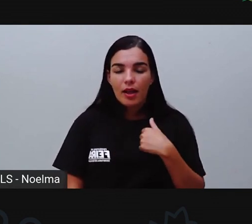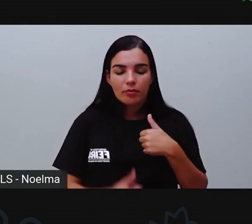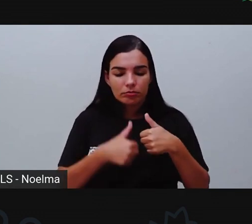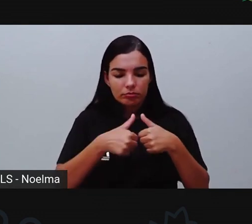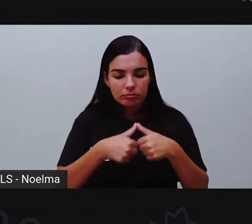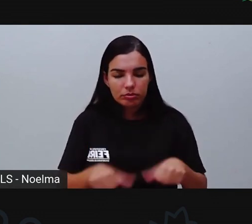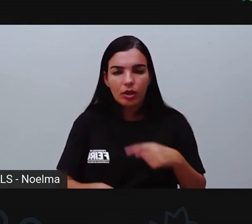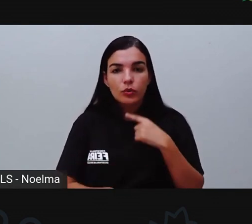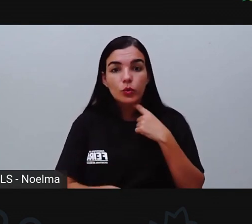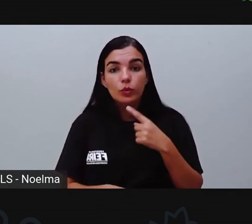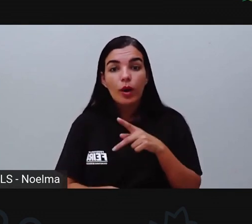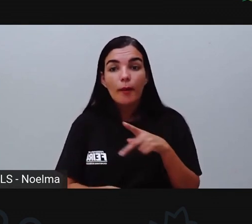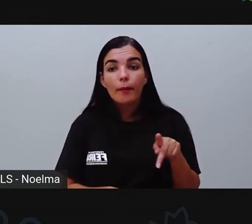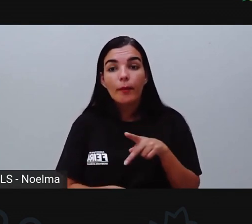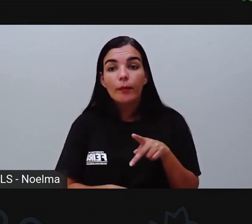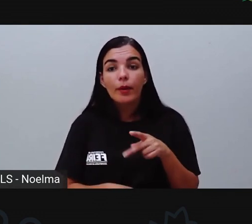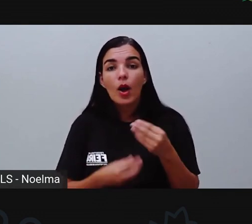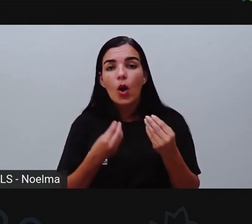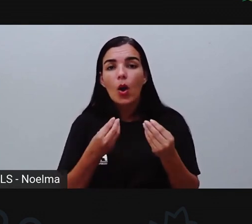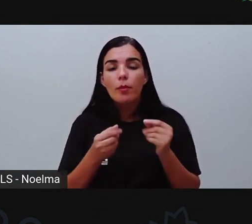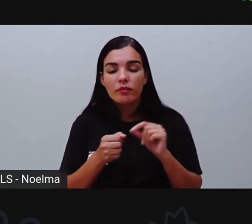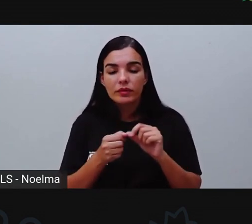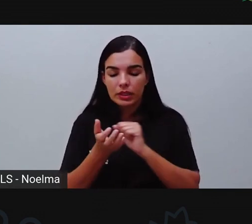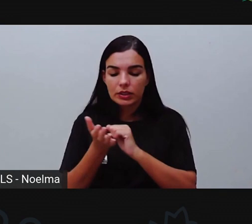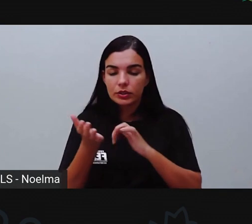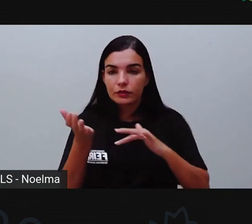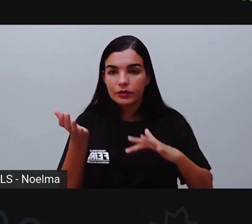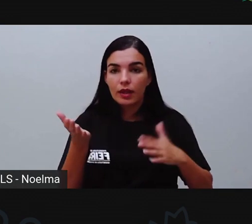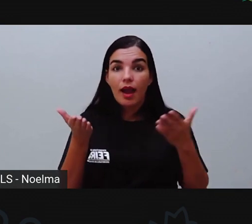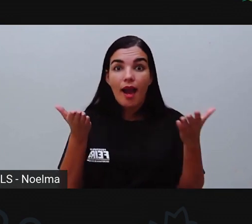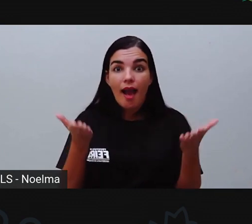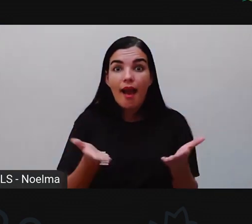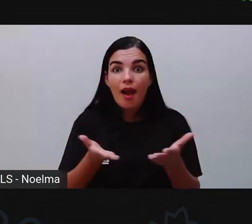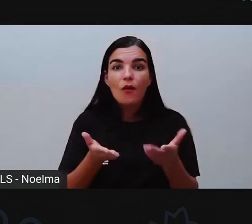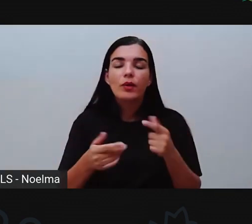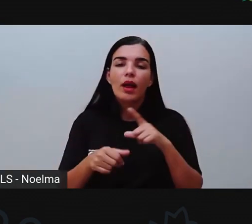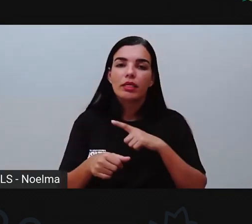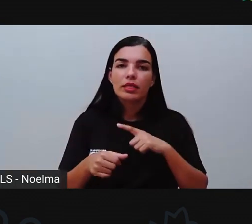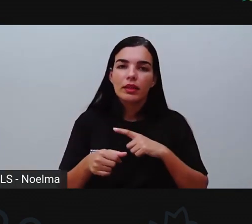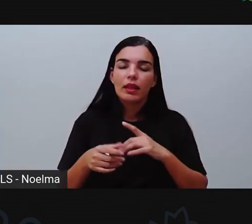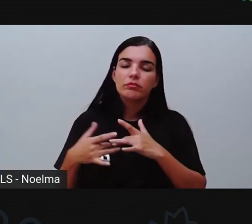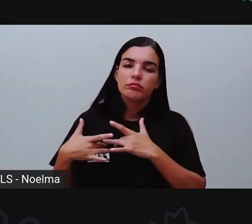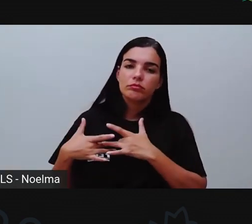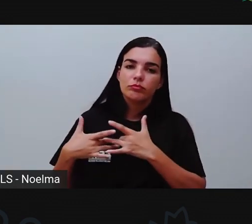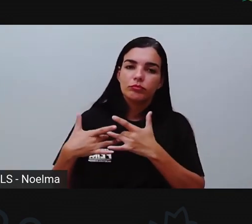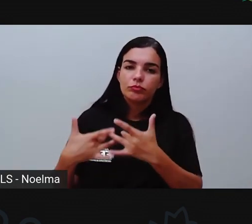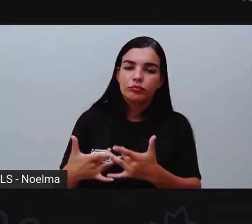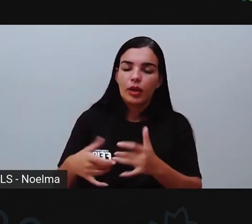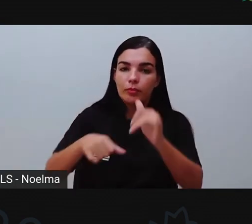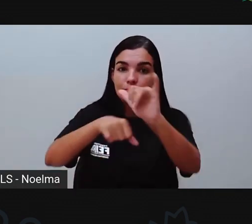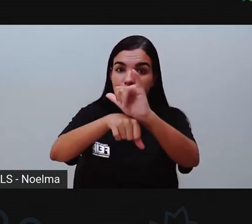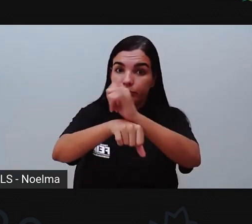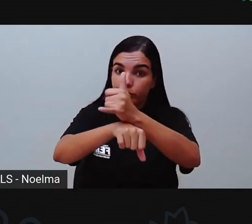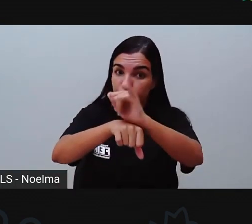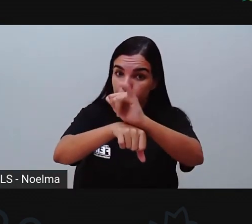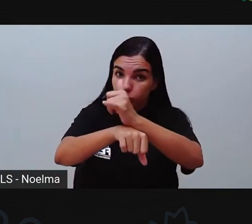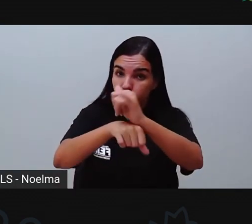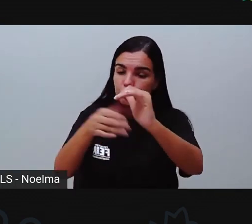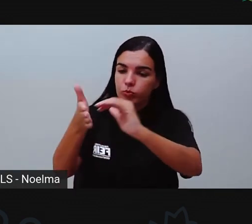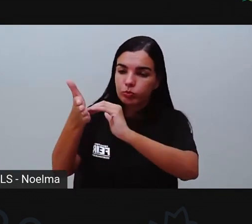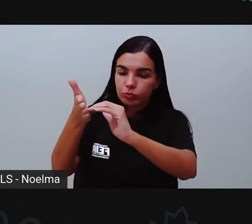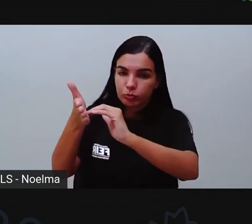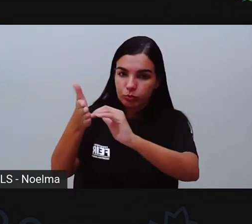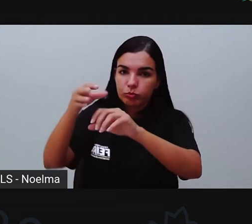dúvida ainda, Pro, como fazer essa atividade? Essa aula, ela vai estar disponível no canal do YouTube. Então,